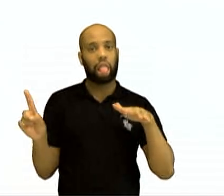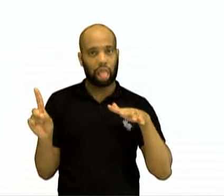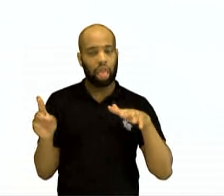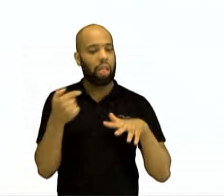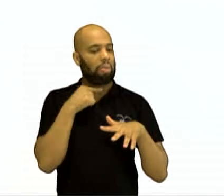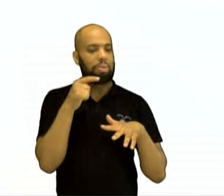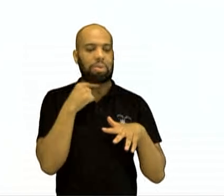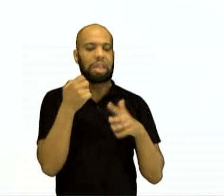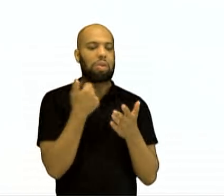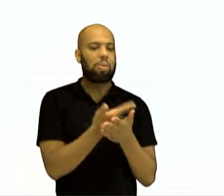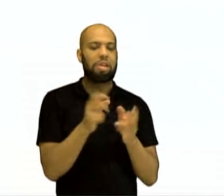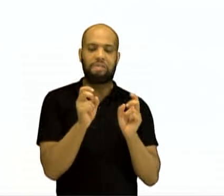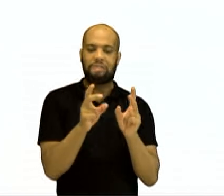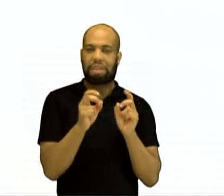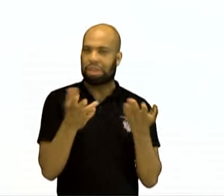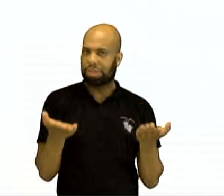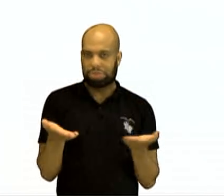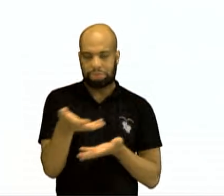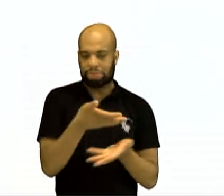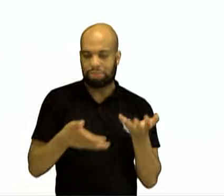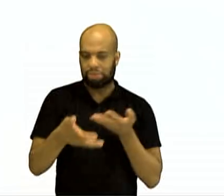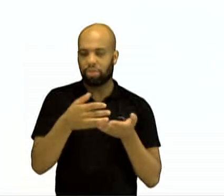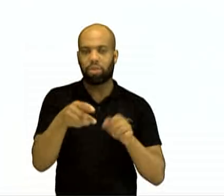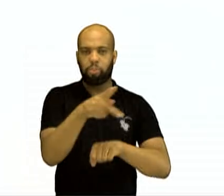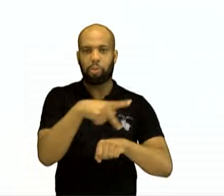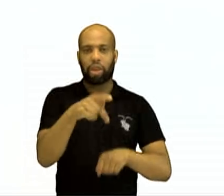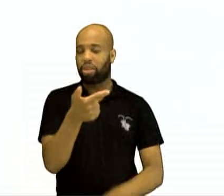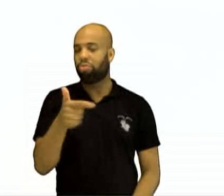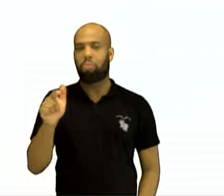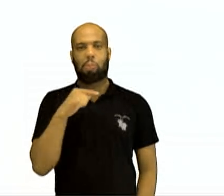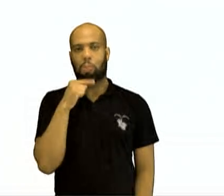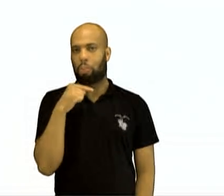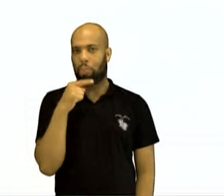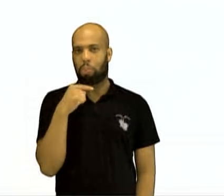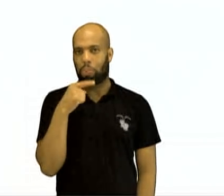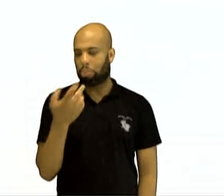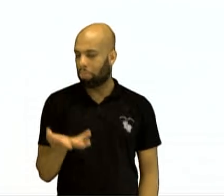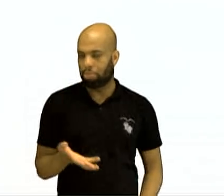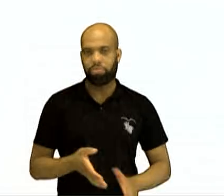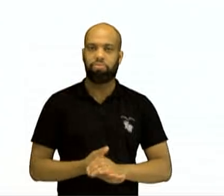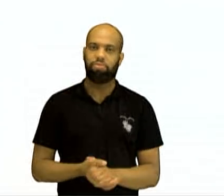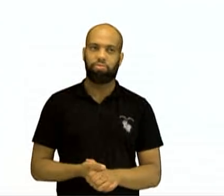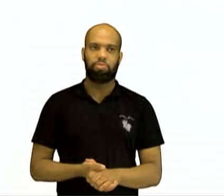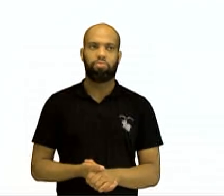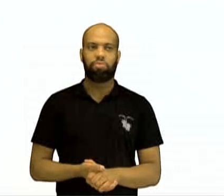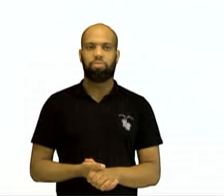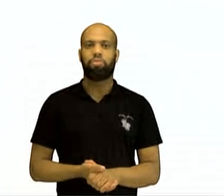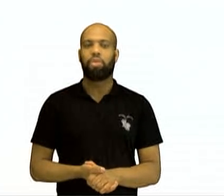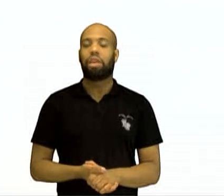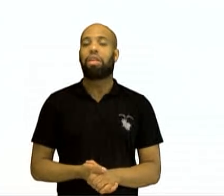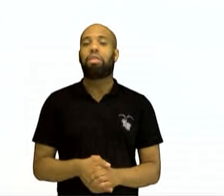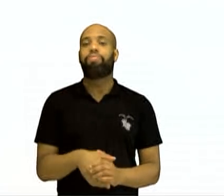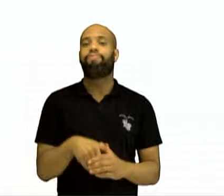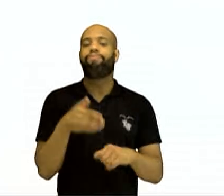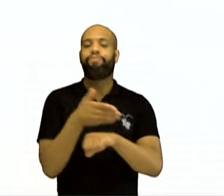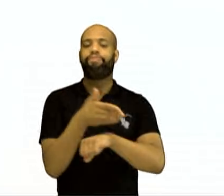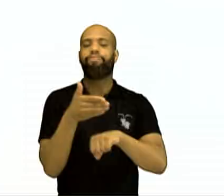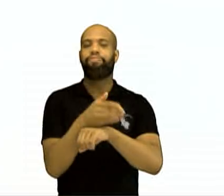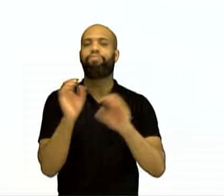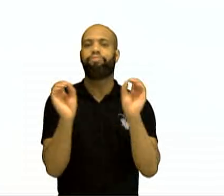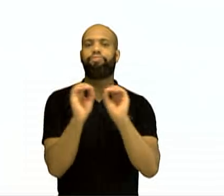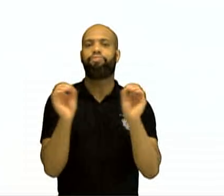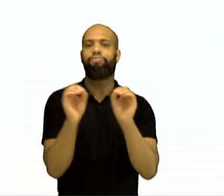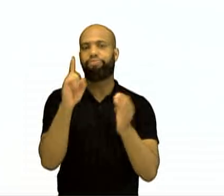comércio mundial, por exemplo, né, das relações comerciais do mundo, importações e exportações. Não tem participação em